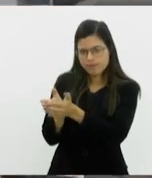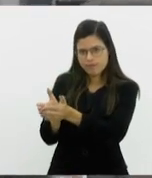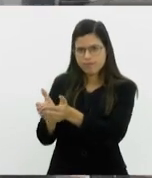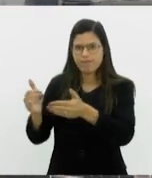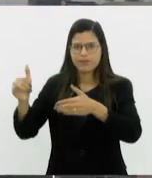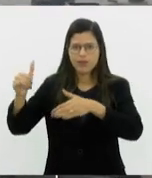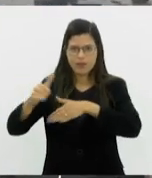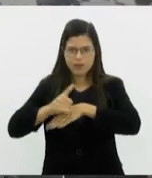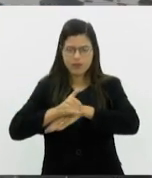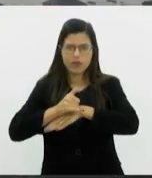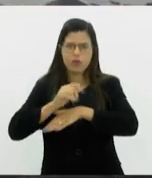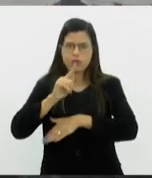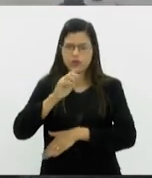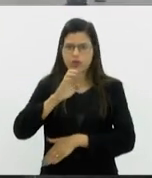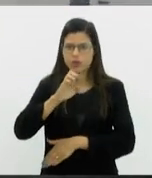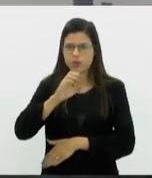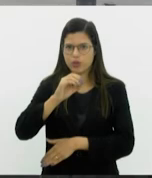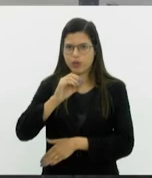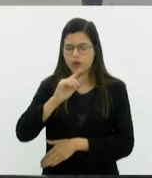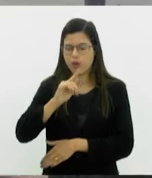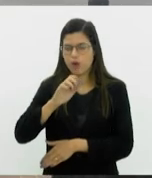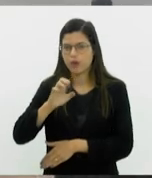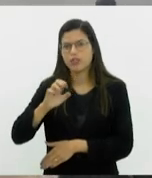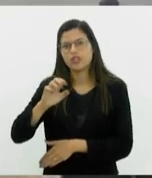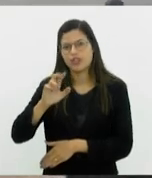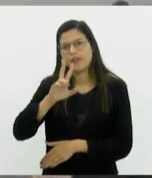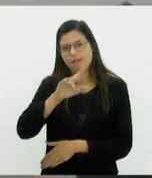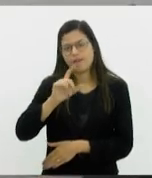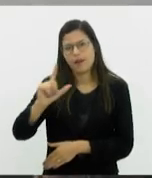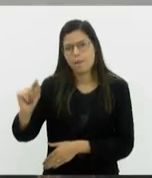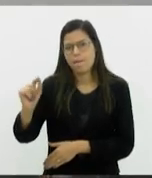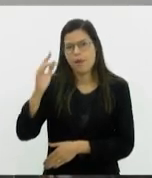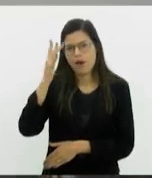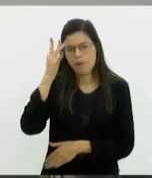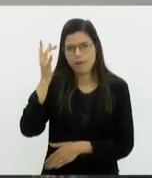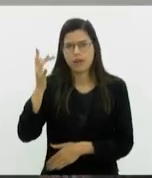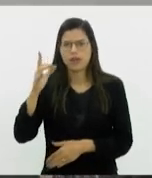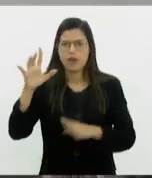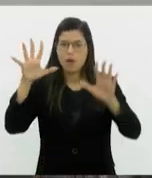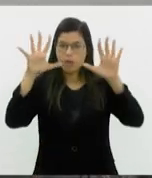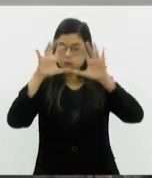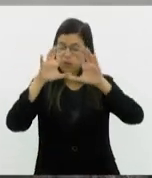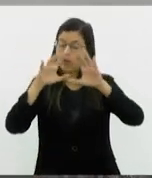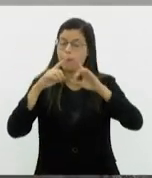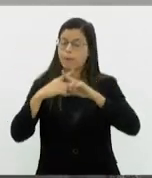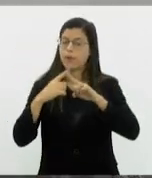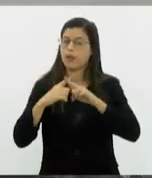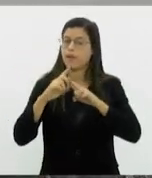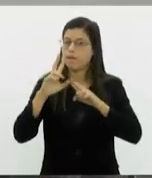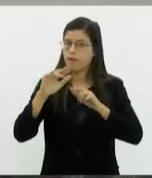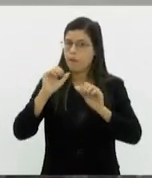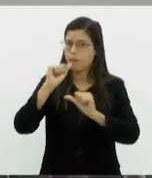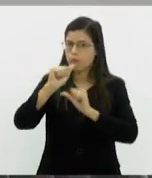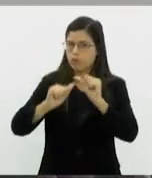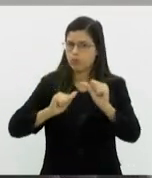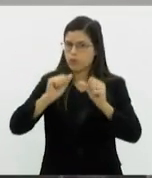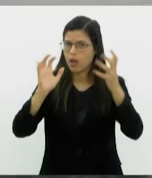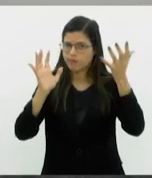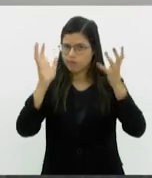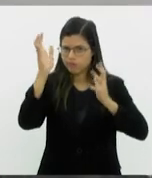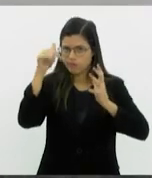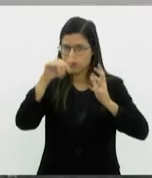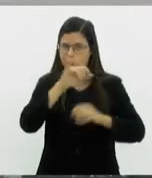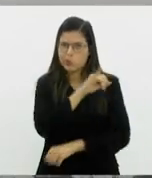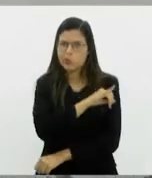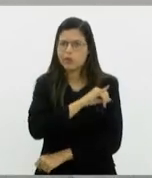George Washington, que vai embora amanhã. Está um pouquinho nublado, já temos algumas nuvens, porque vai mudar aí o clima no Rio de Janeiro a partir de amanhã,